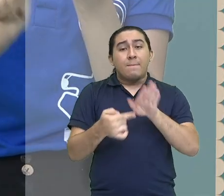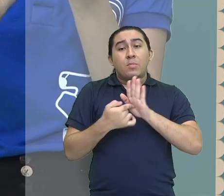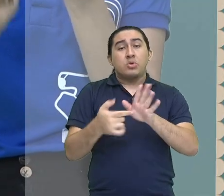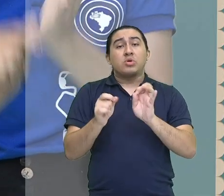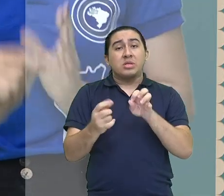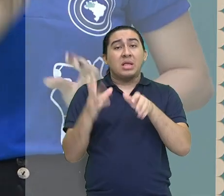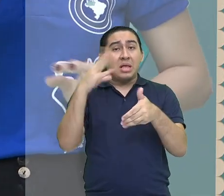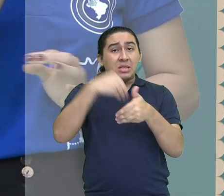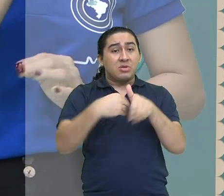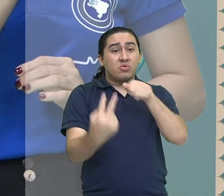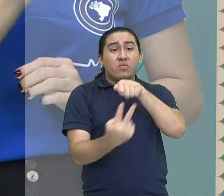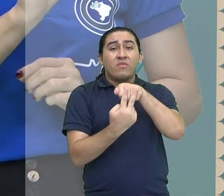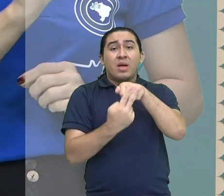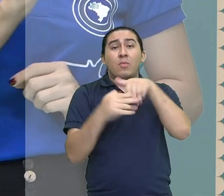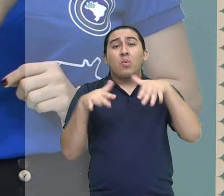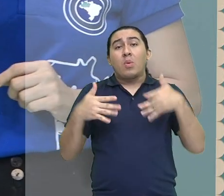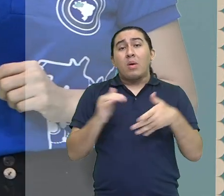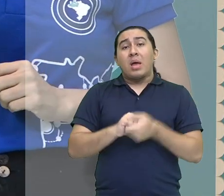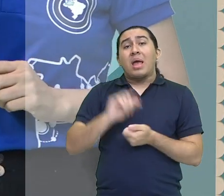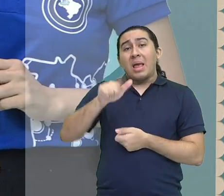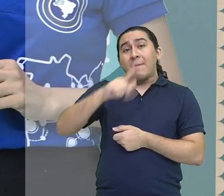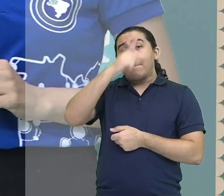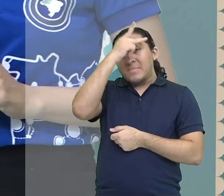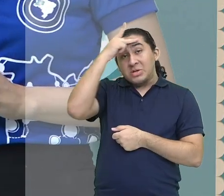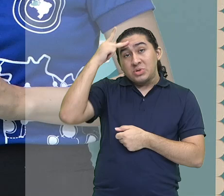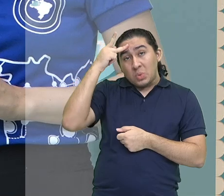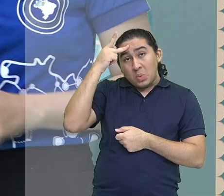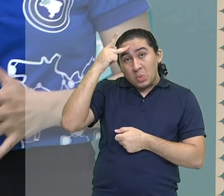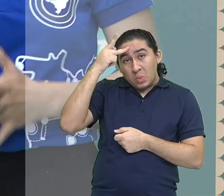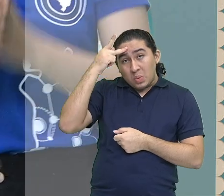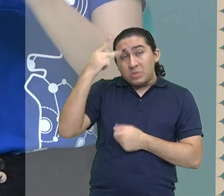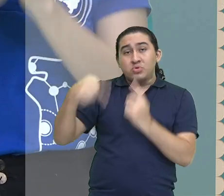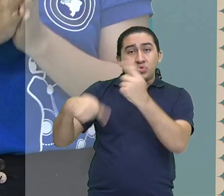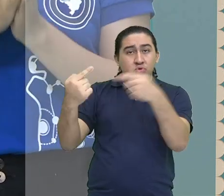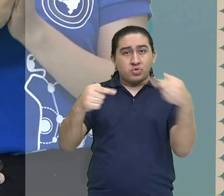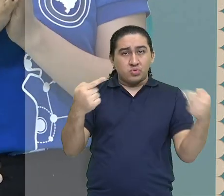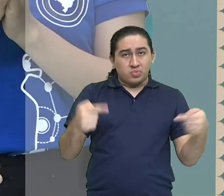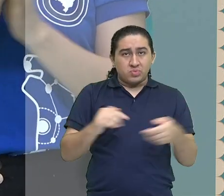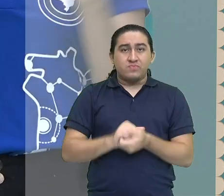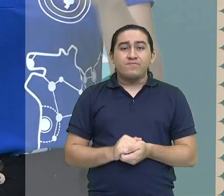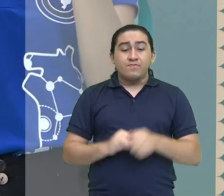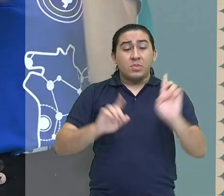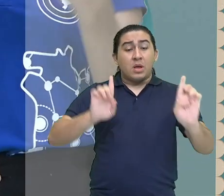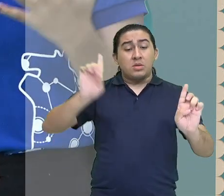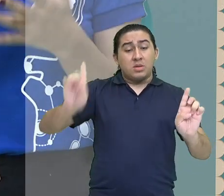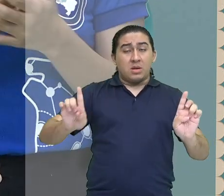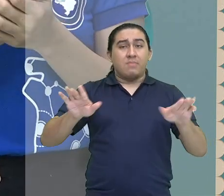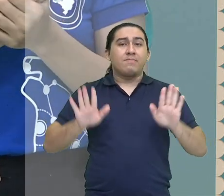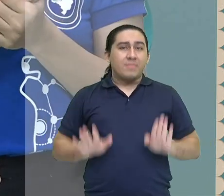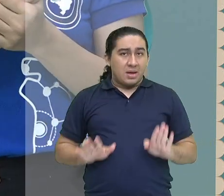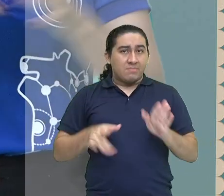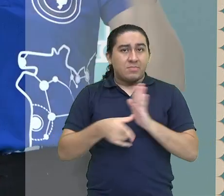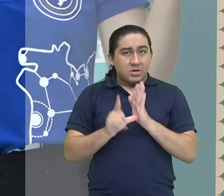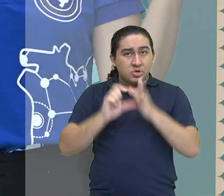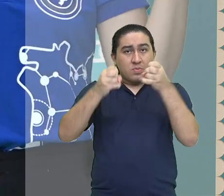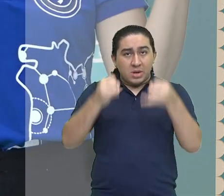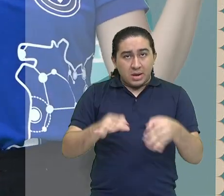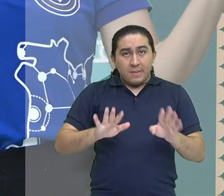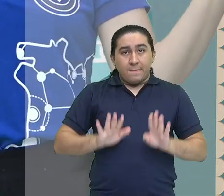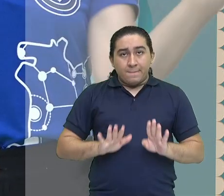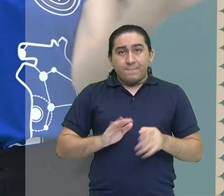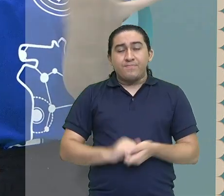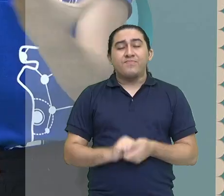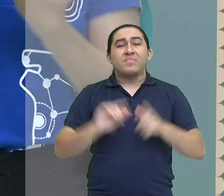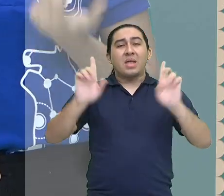no verbo, que são as pessoas do discurso. As pessoas do discurso, antes de eu falar do conceito, são